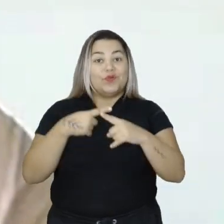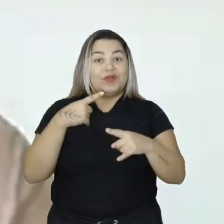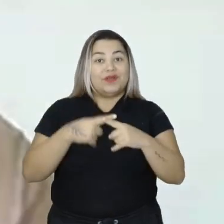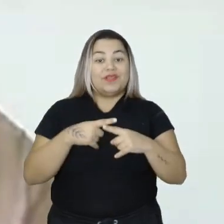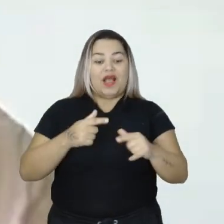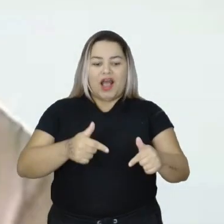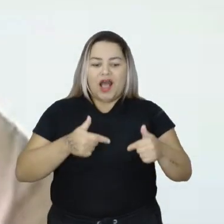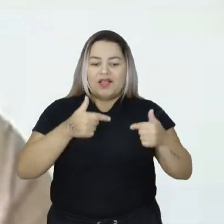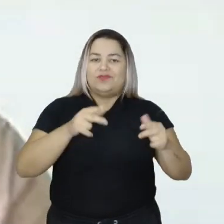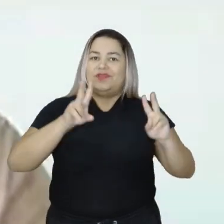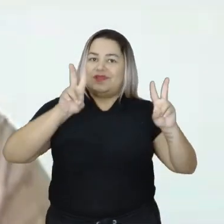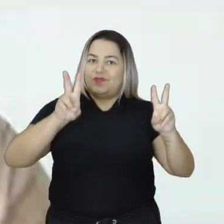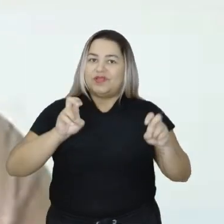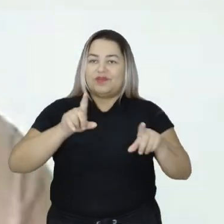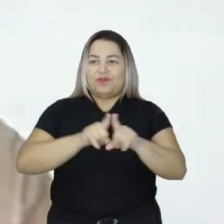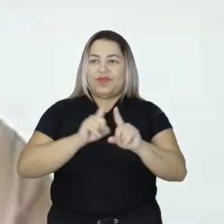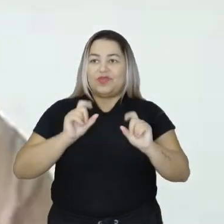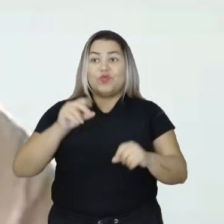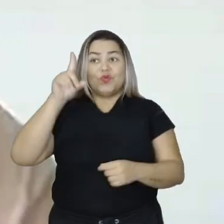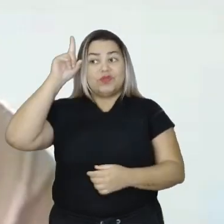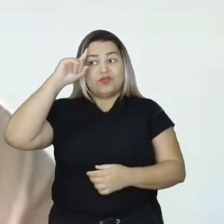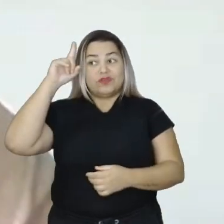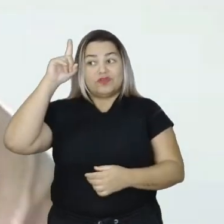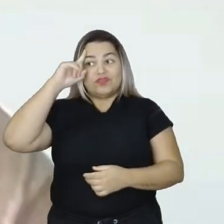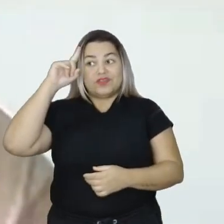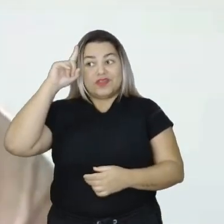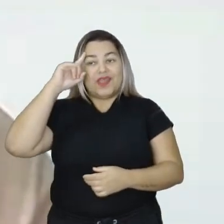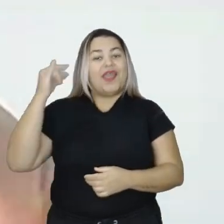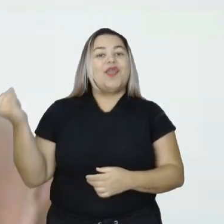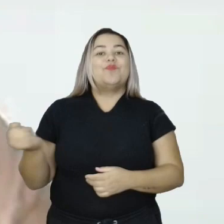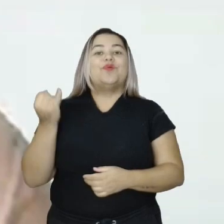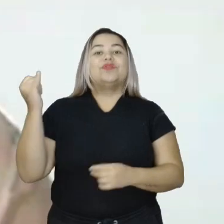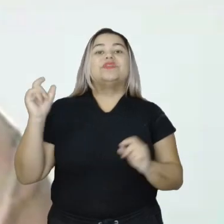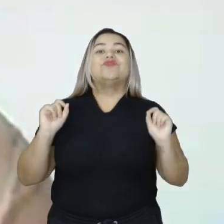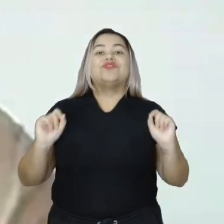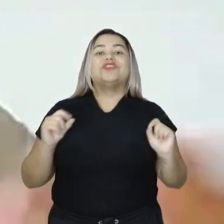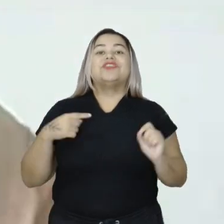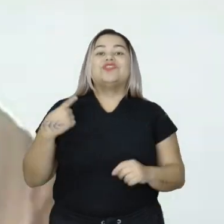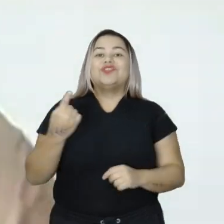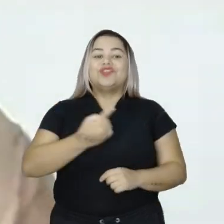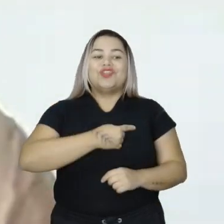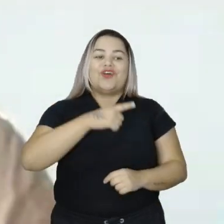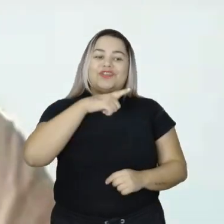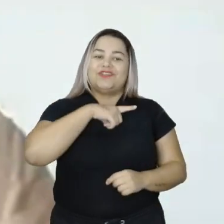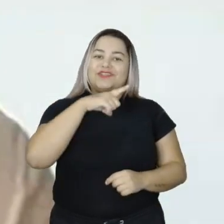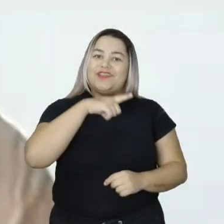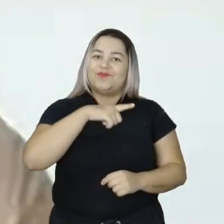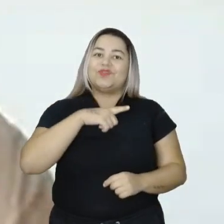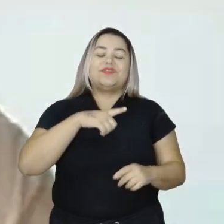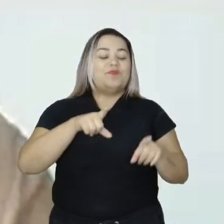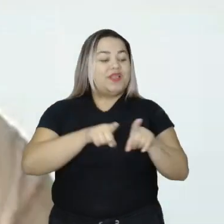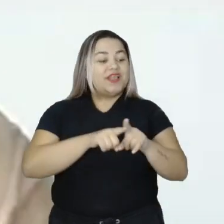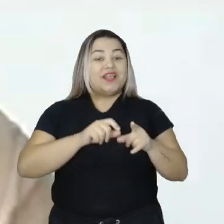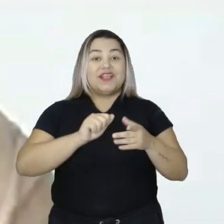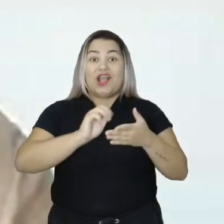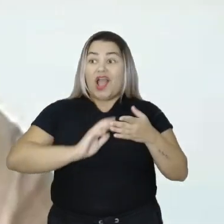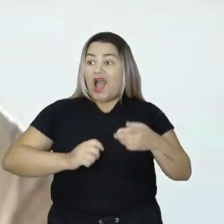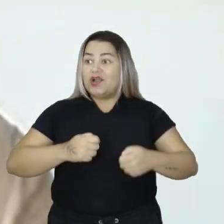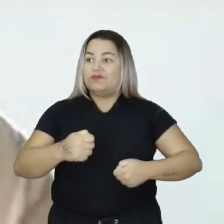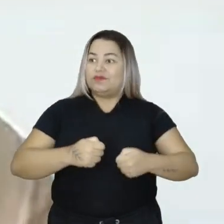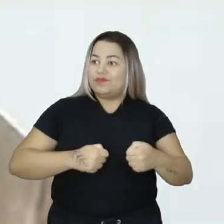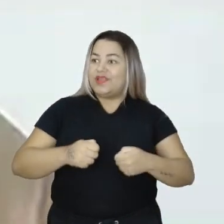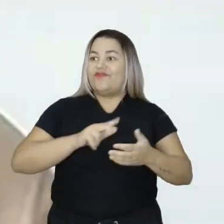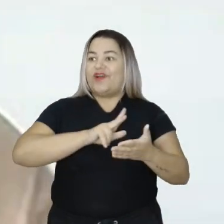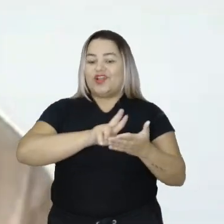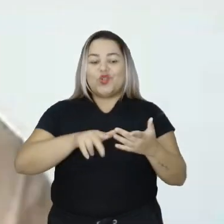lutas temáticas, né, das lutas do dia a dia, é muito importante a gente ter esse espaço de articulação das